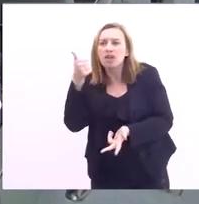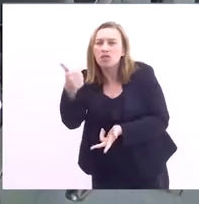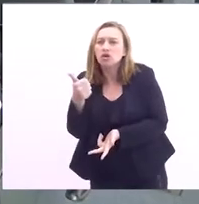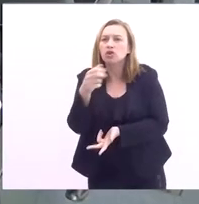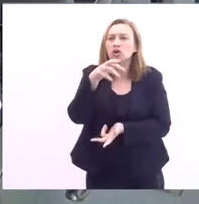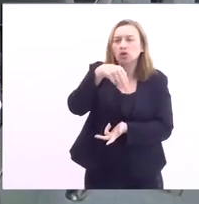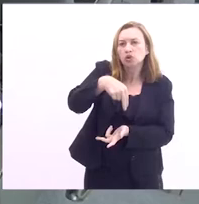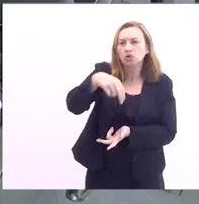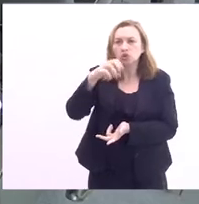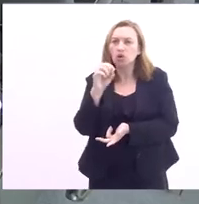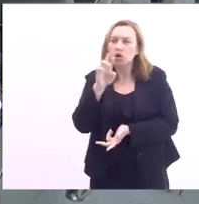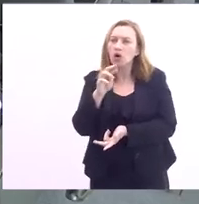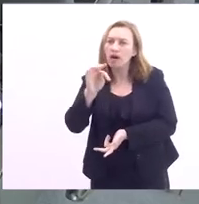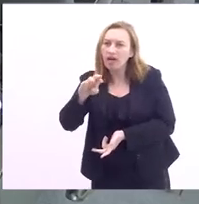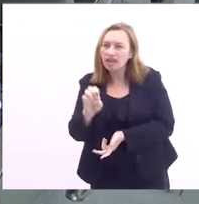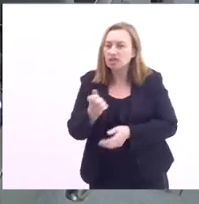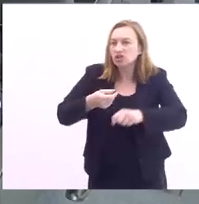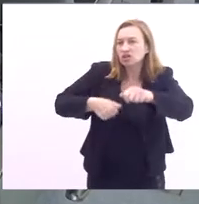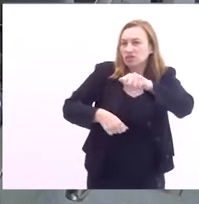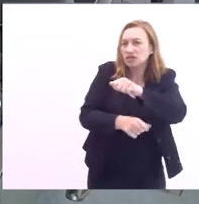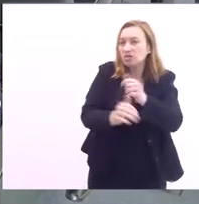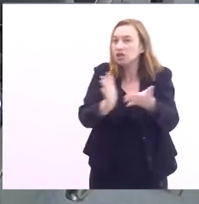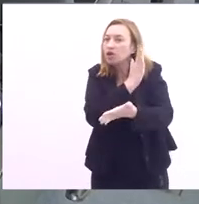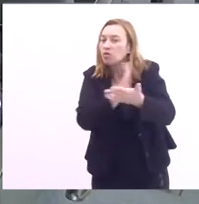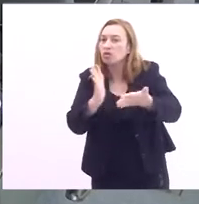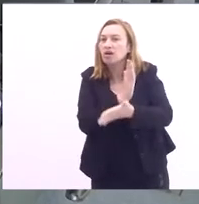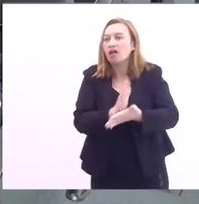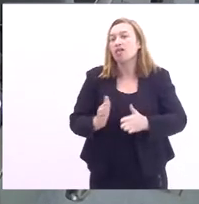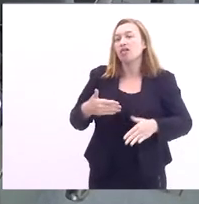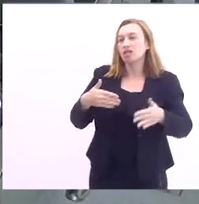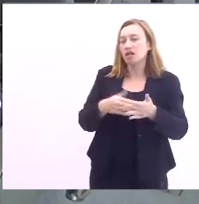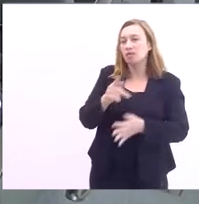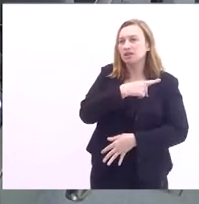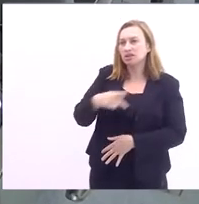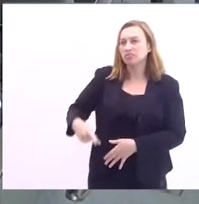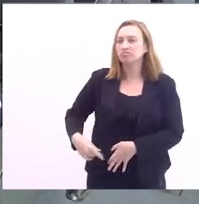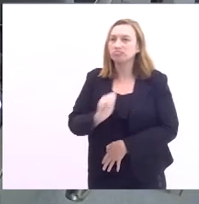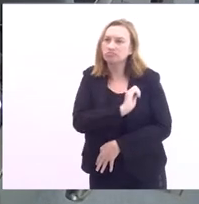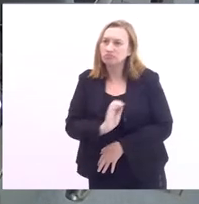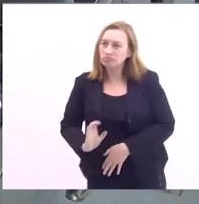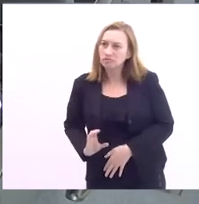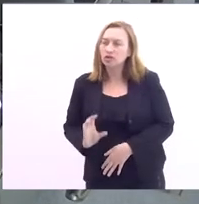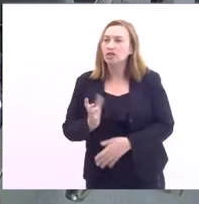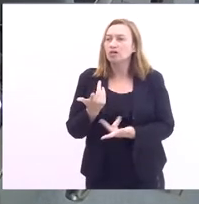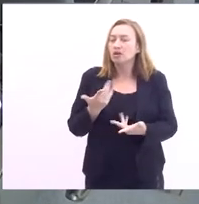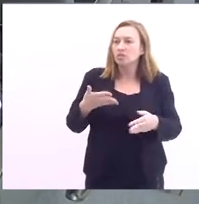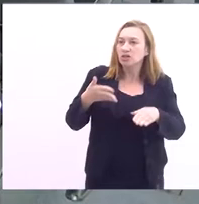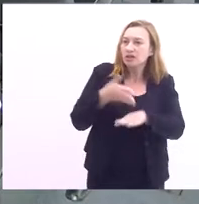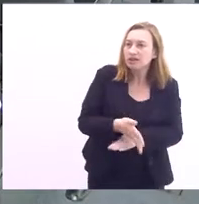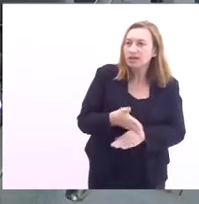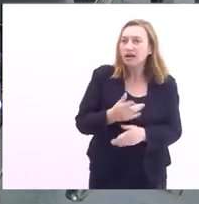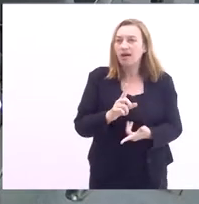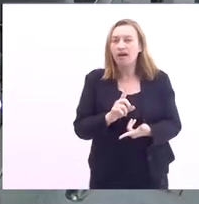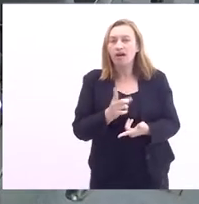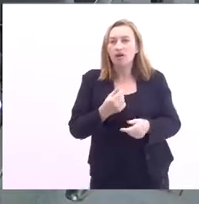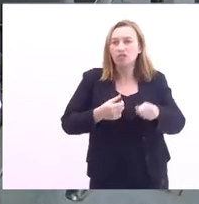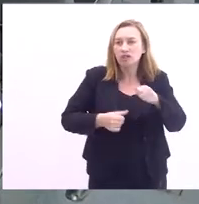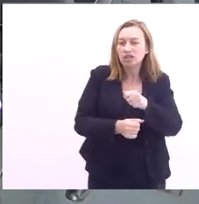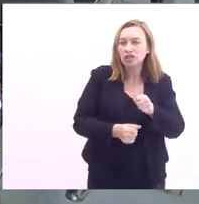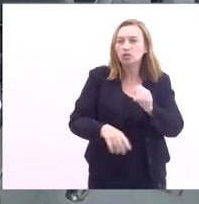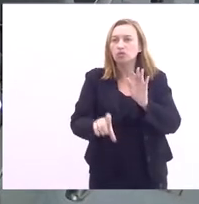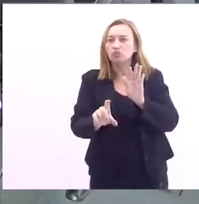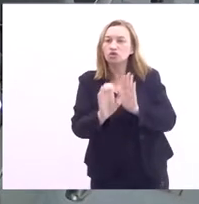alguns investimentos específicos. Até o presidente André Ciliano ficou de verificar se poderia entrar com uma contrapartida financeira do